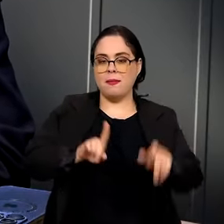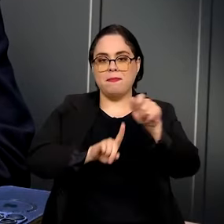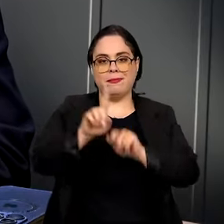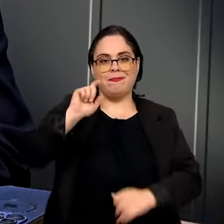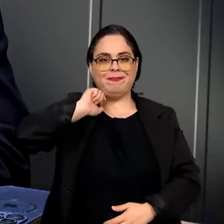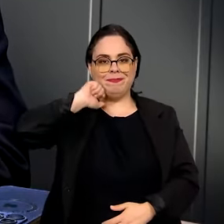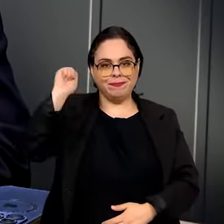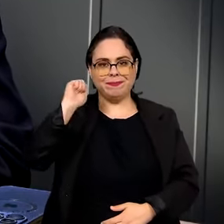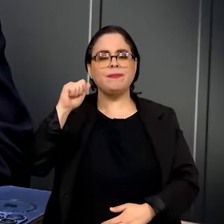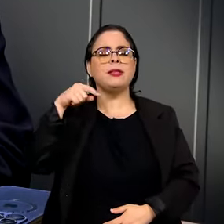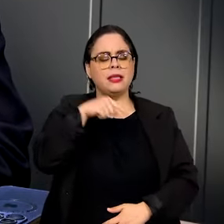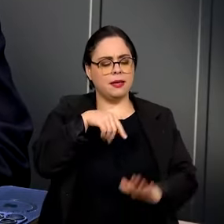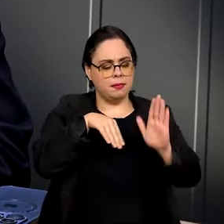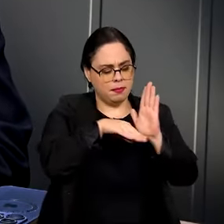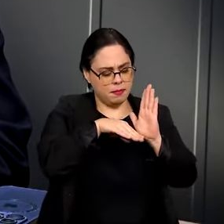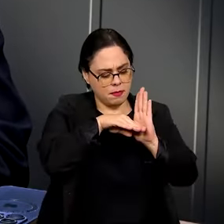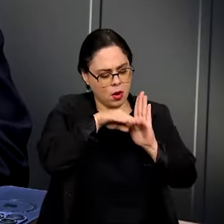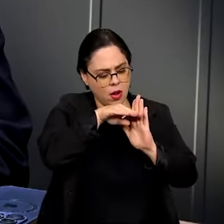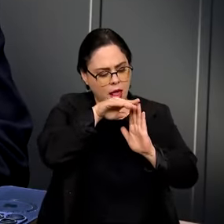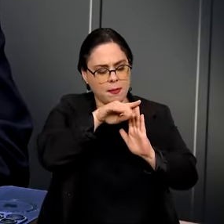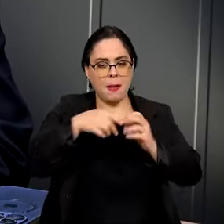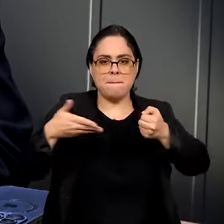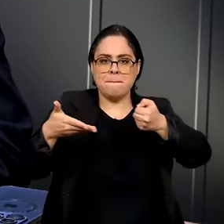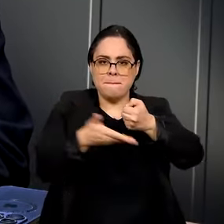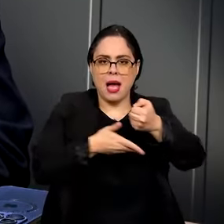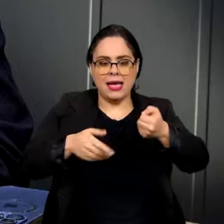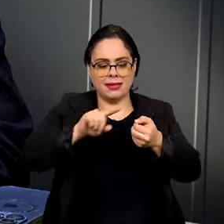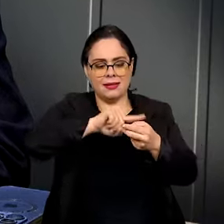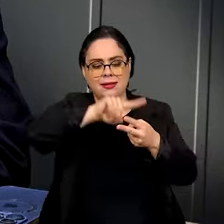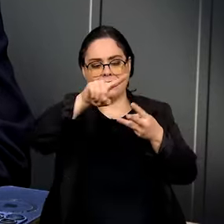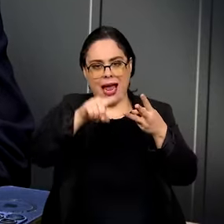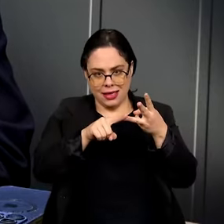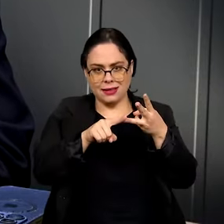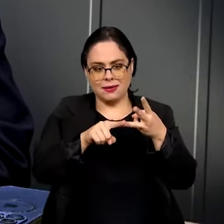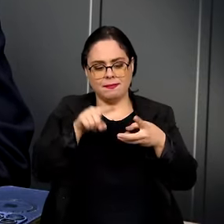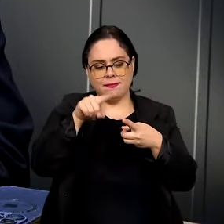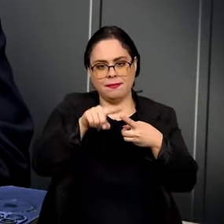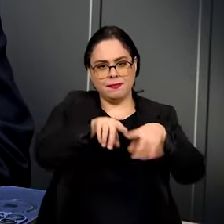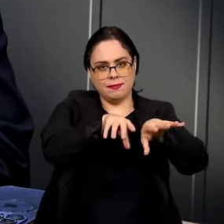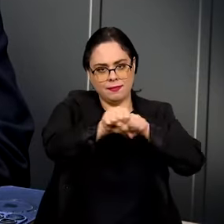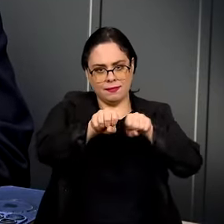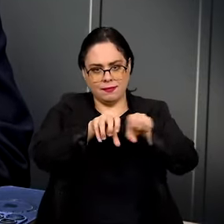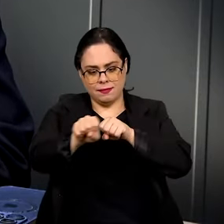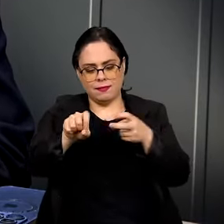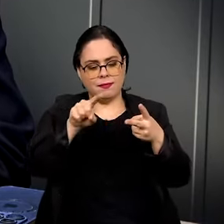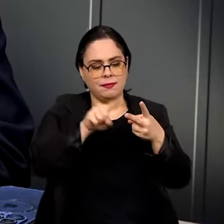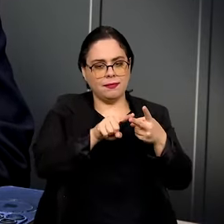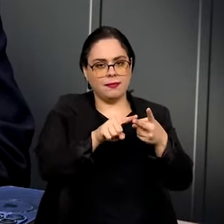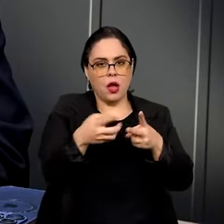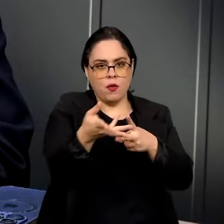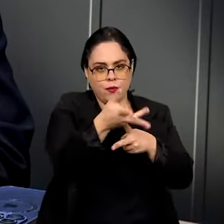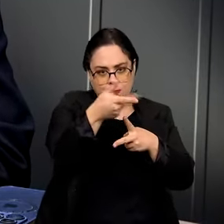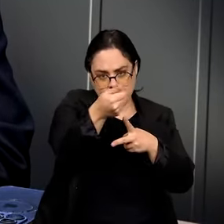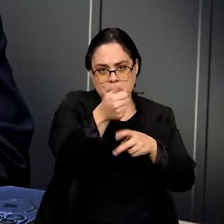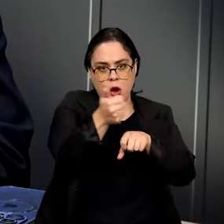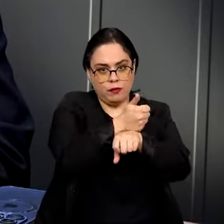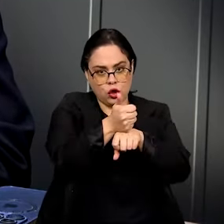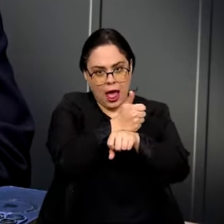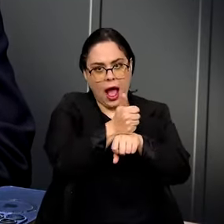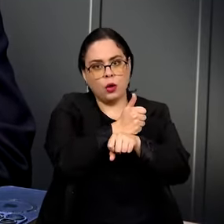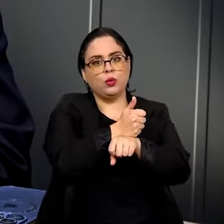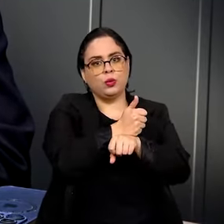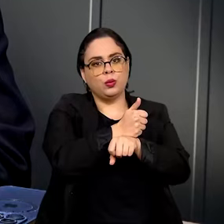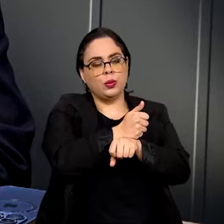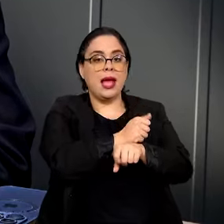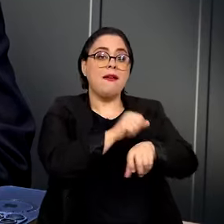Lula em abril mas esse programa ele é baseado em três grandes eixos é capacitação